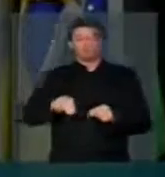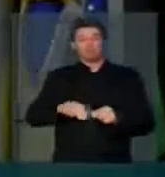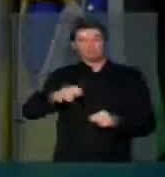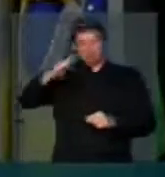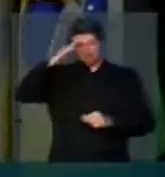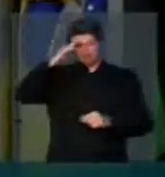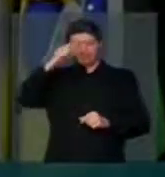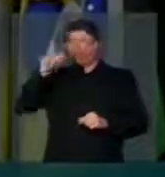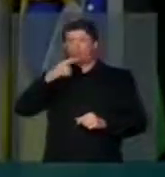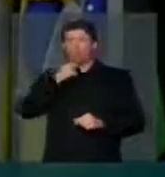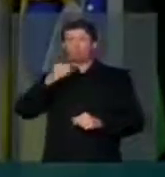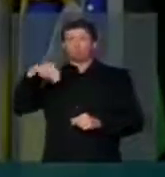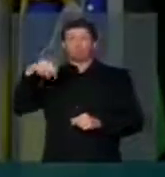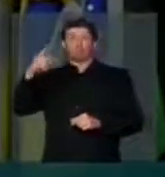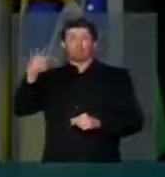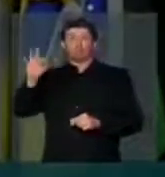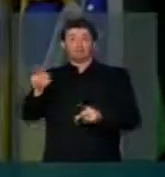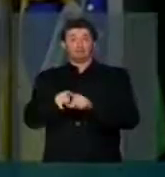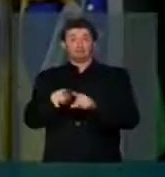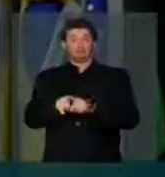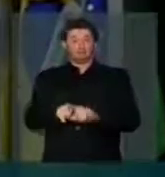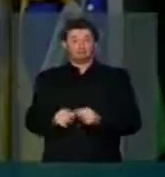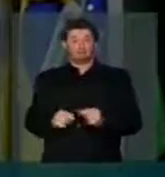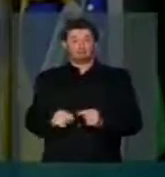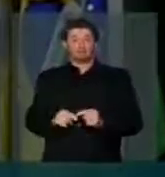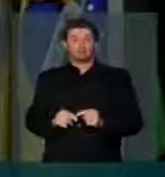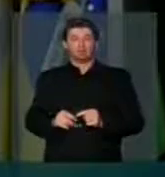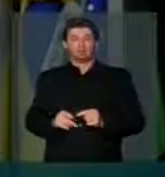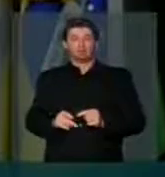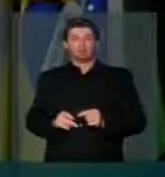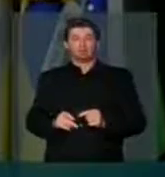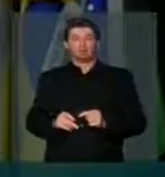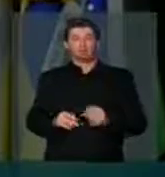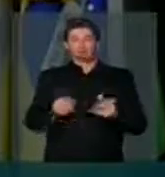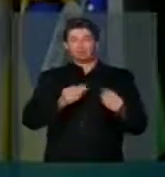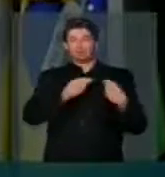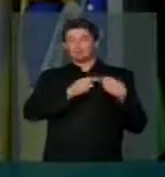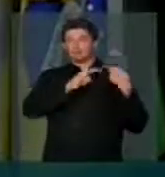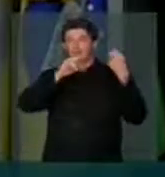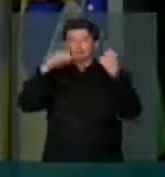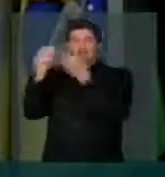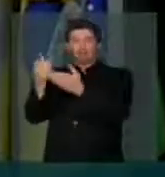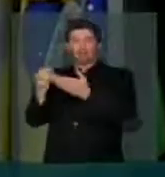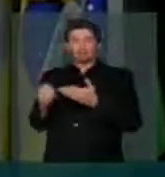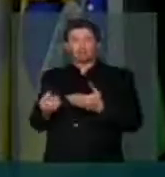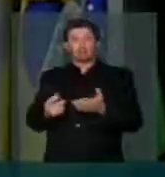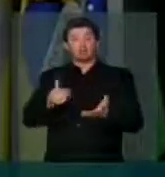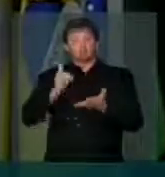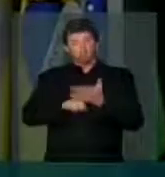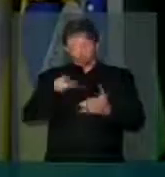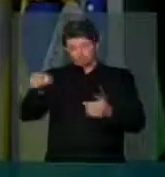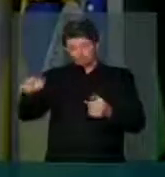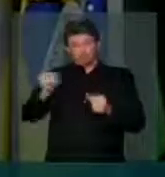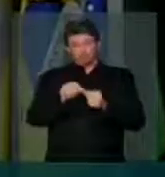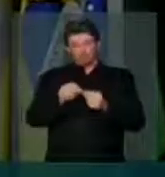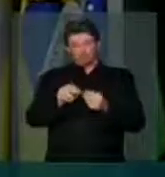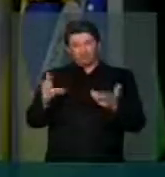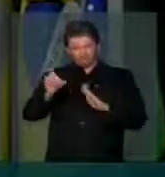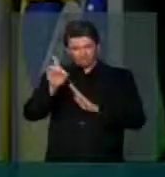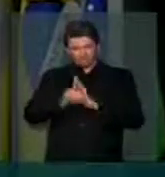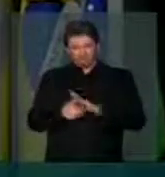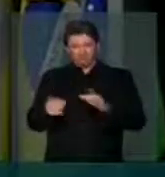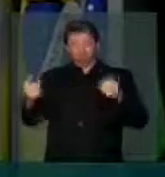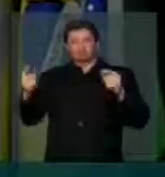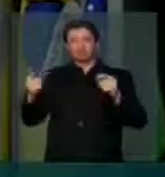um petista, o ex-governador da Bahia, Jacques Wagner. E o senhor, com o compromisso que o senhor tem no Brasil, o senhor já está, vai dar entrada hoje num